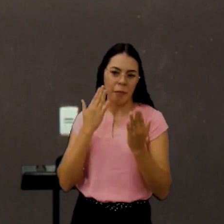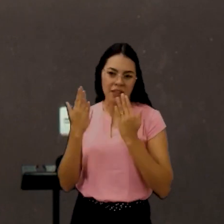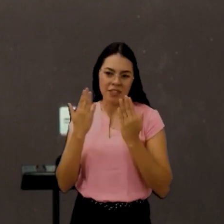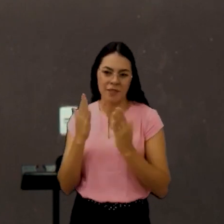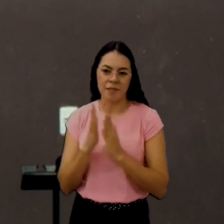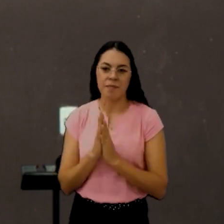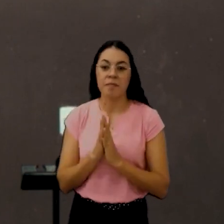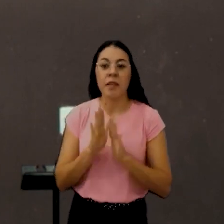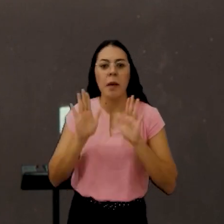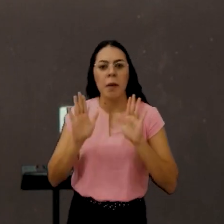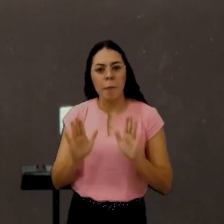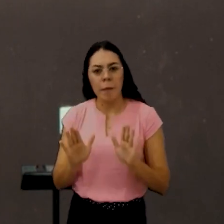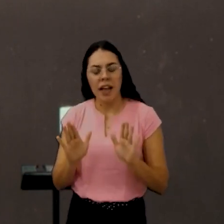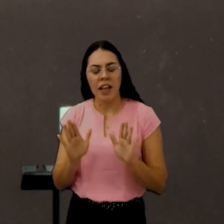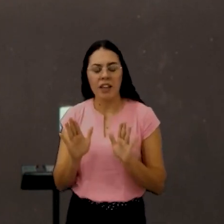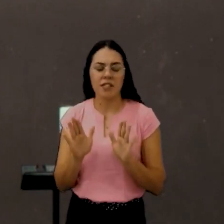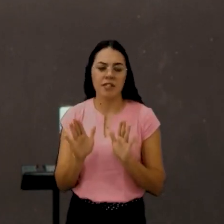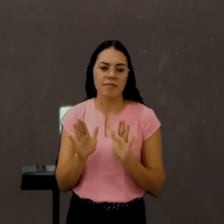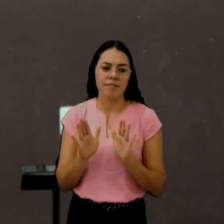E,